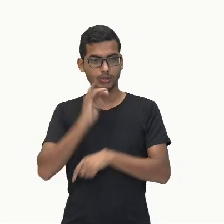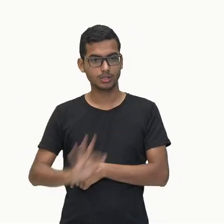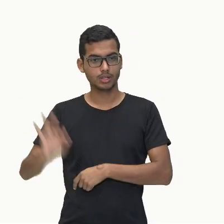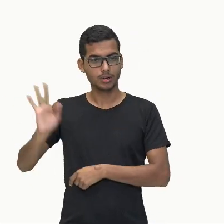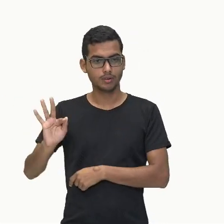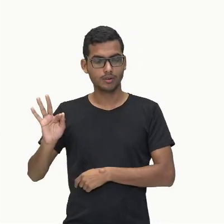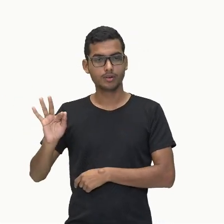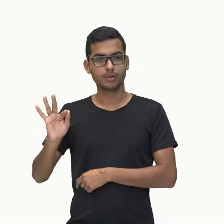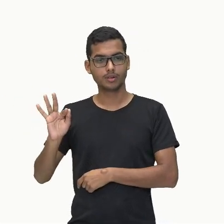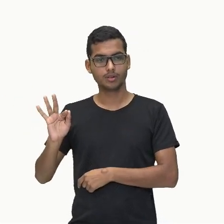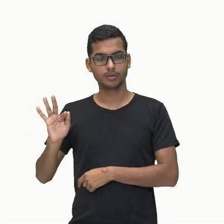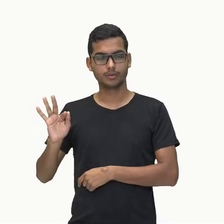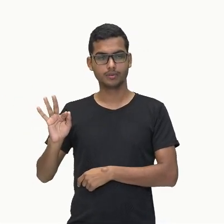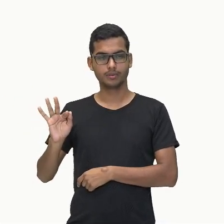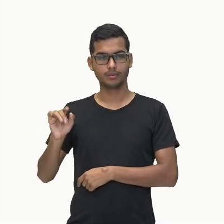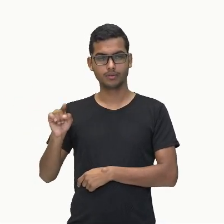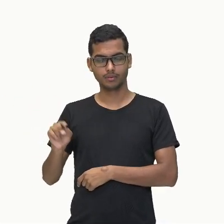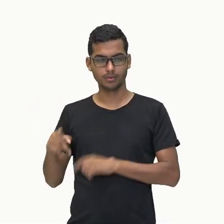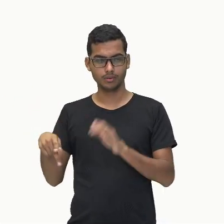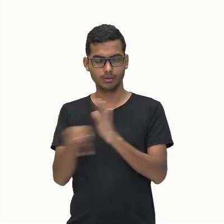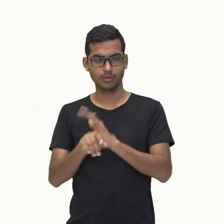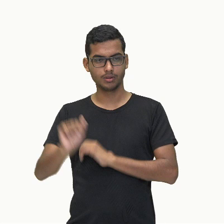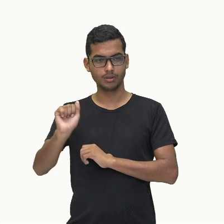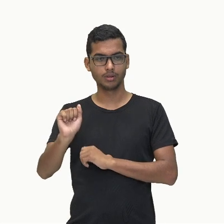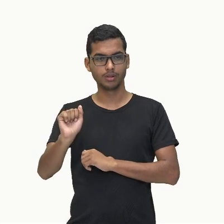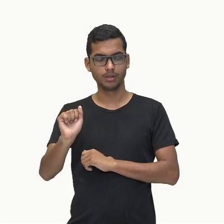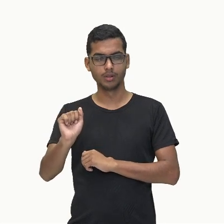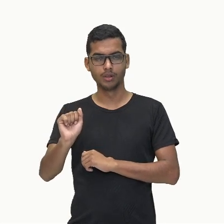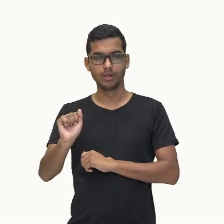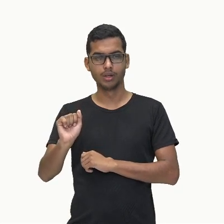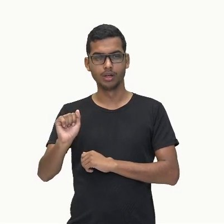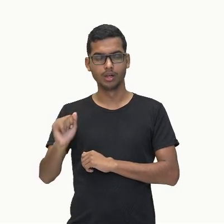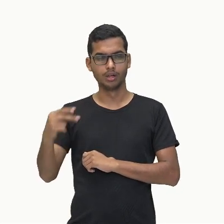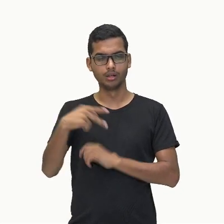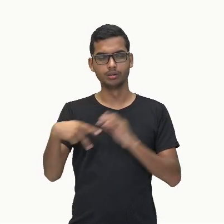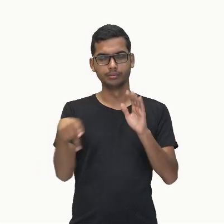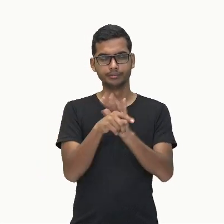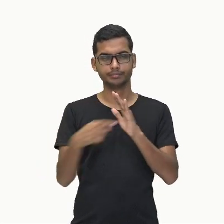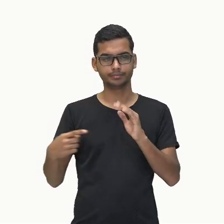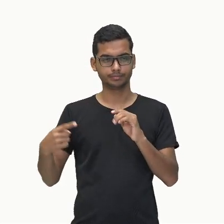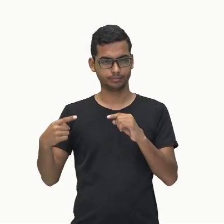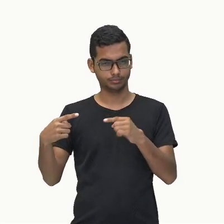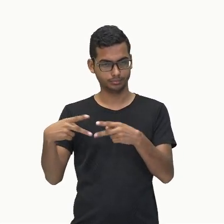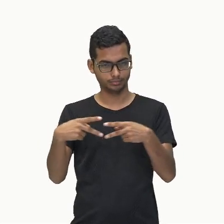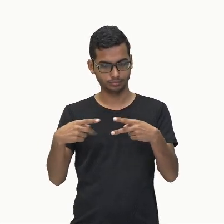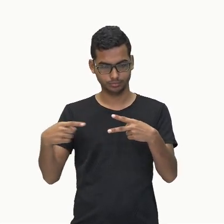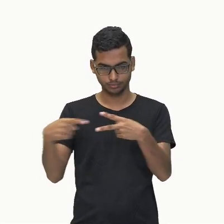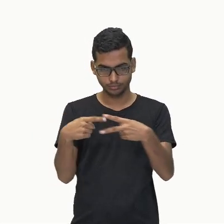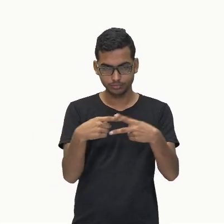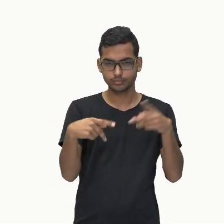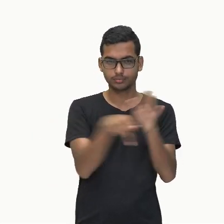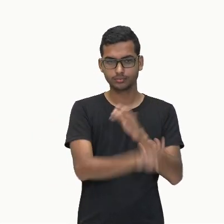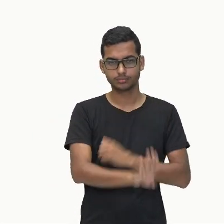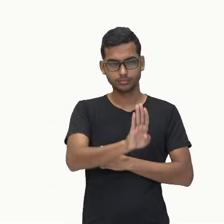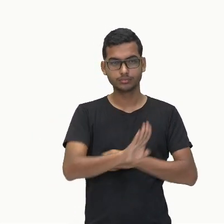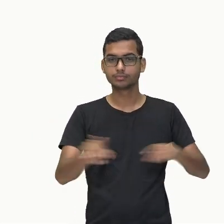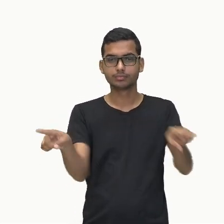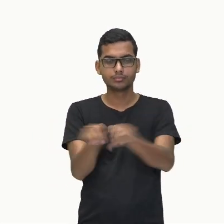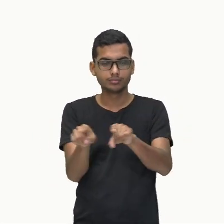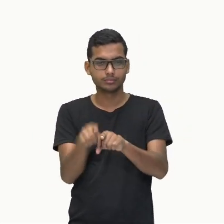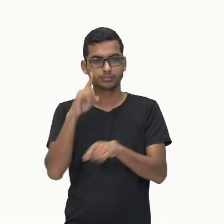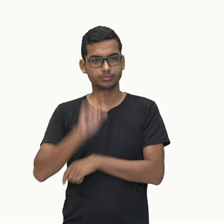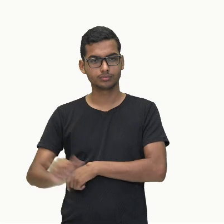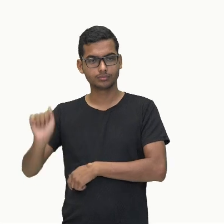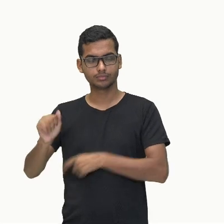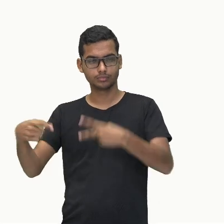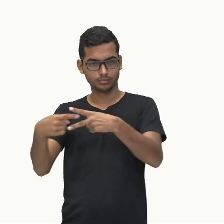lê f de A em B. Pode ser essa aqui também, o A com uma seta no B. Às vezes